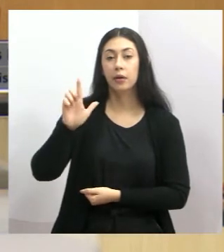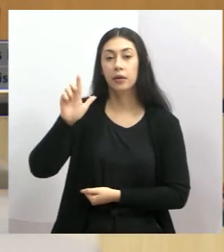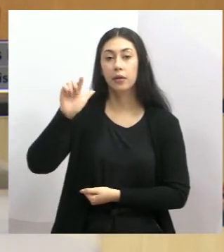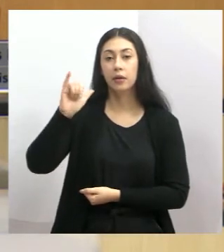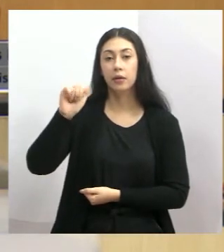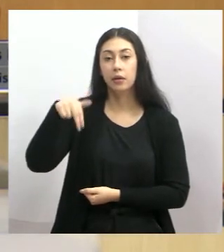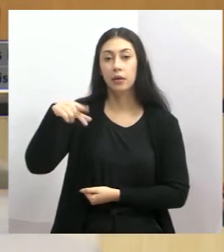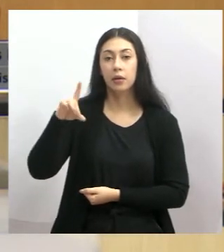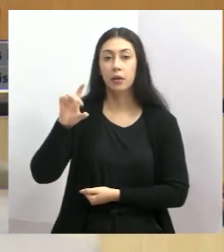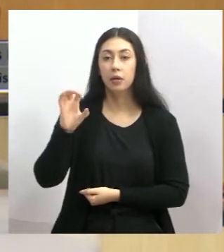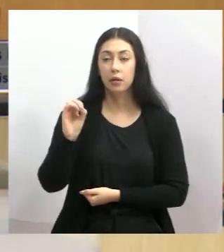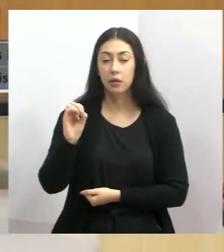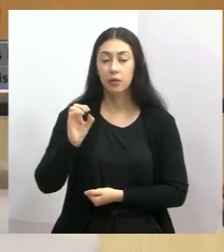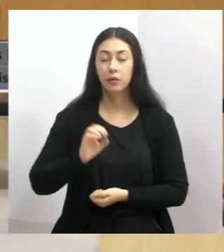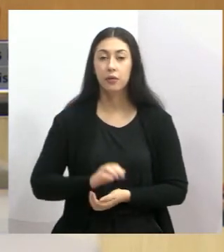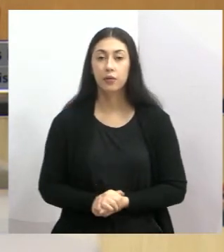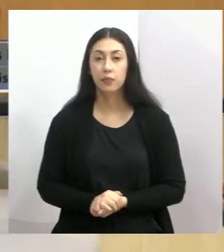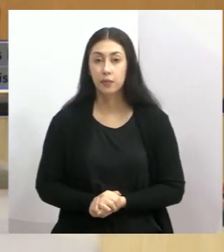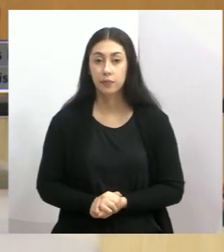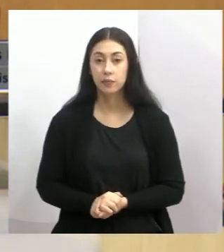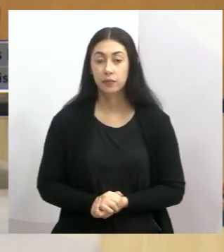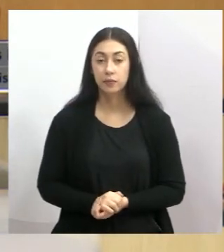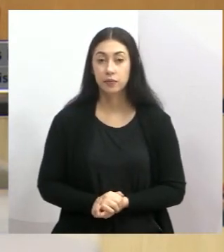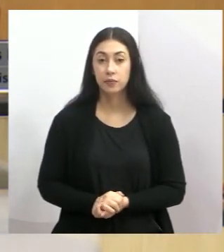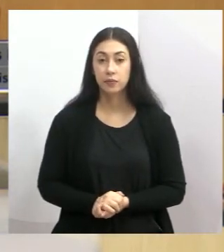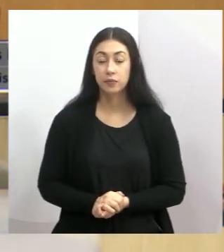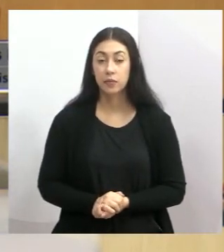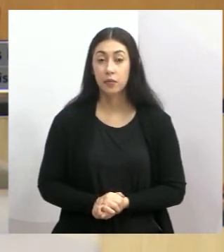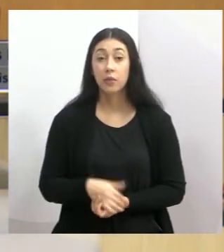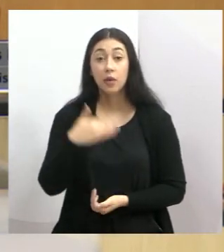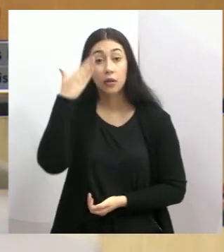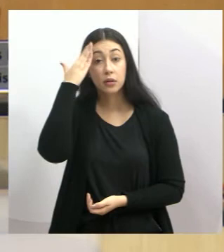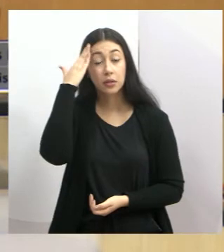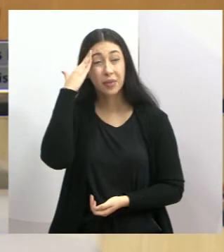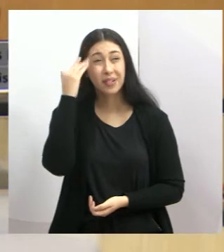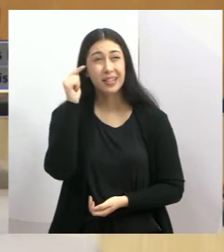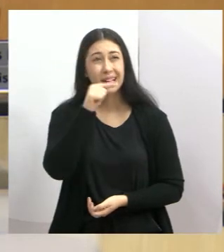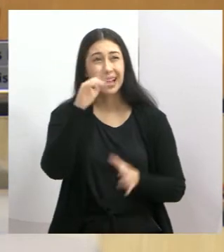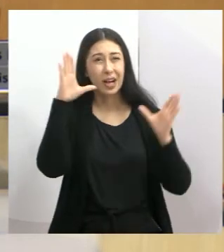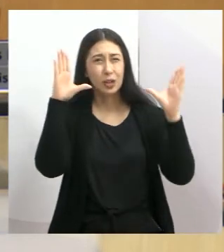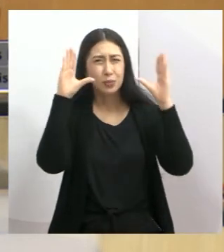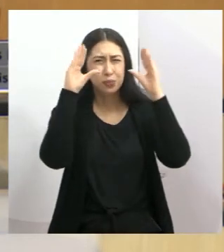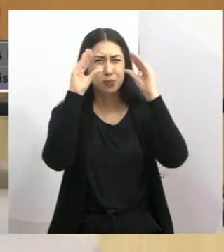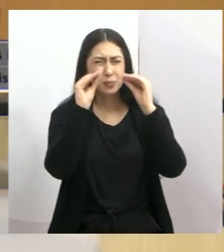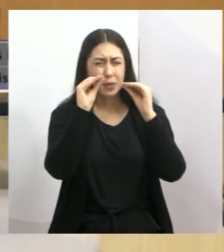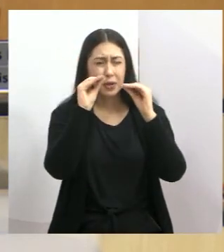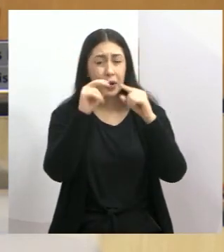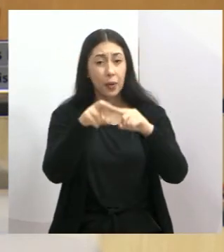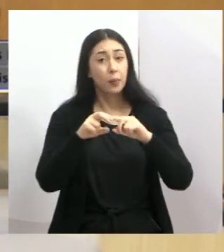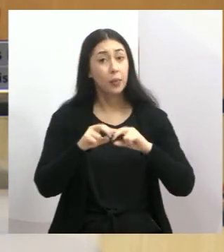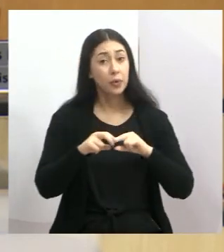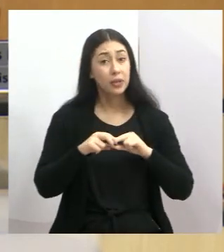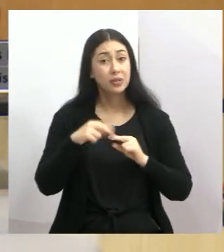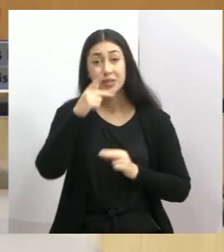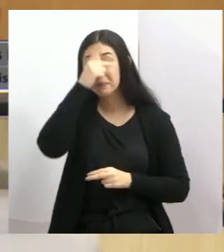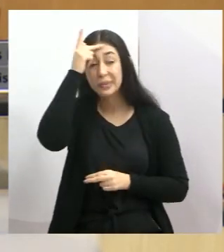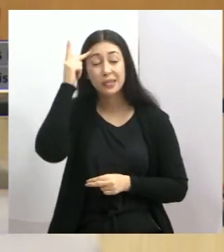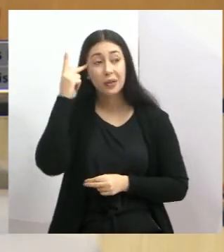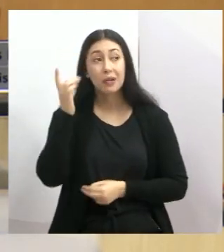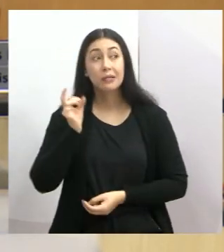do número 2163 visto que a falta de iluminação vem ocasionando em segurança aos